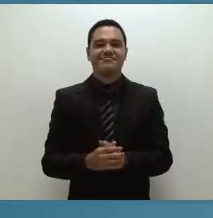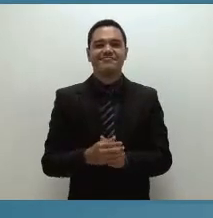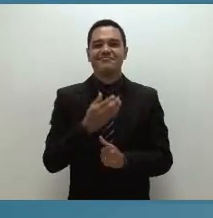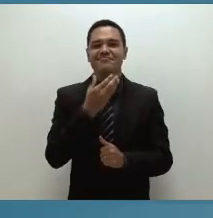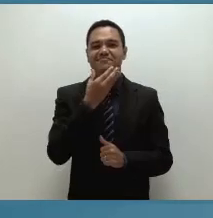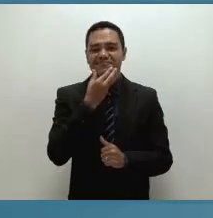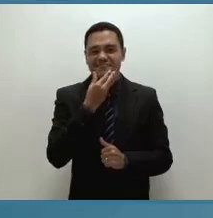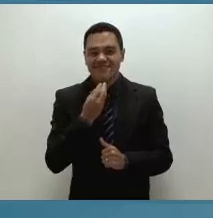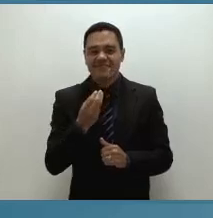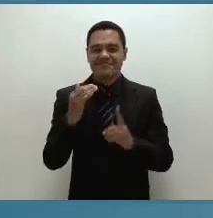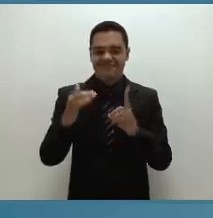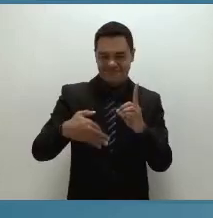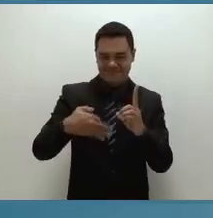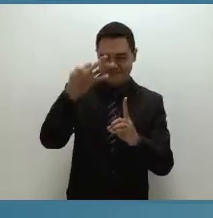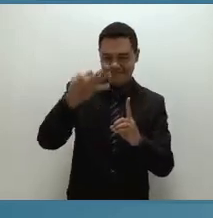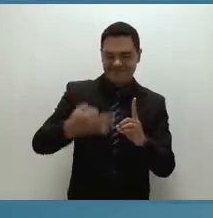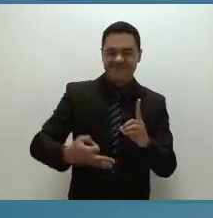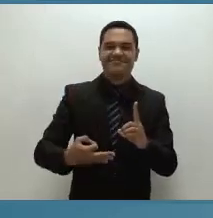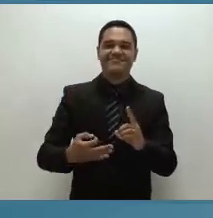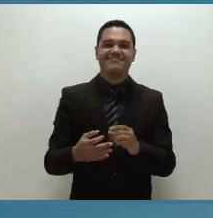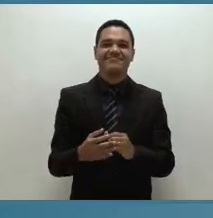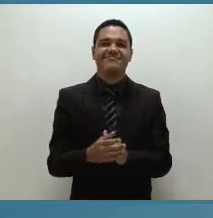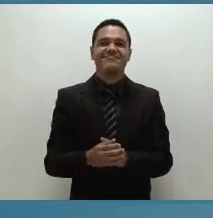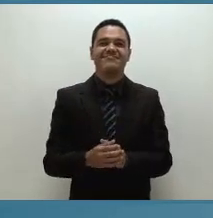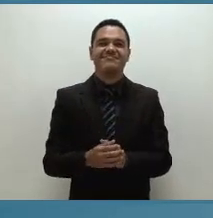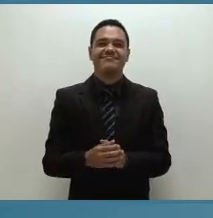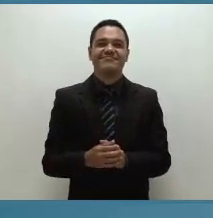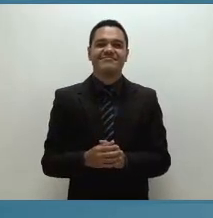senhores desembargadores,